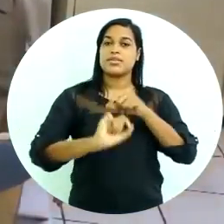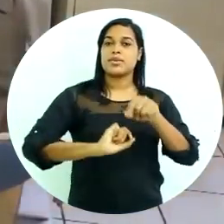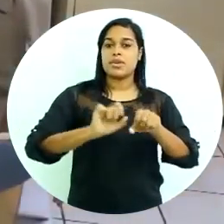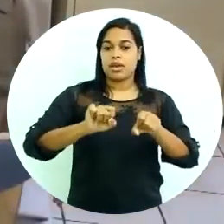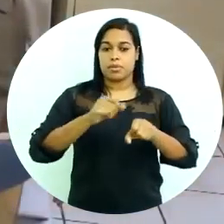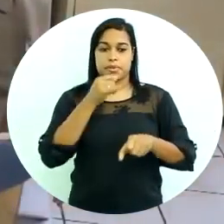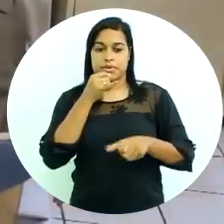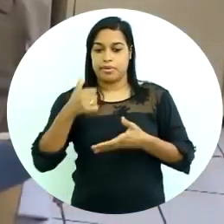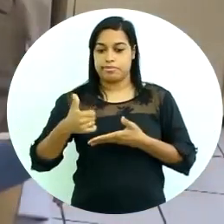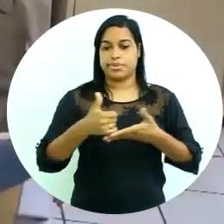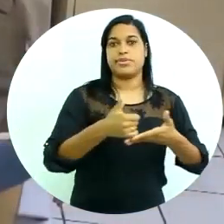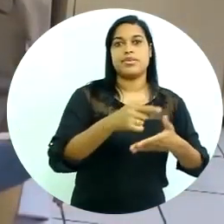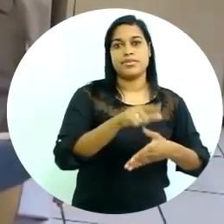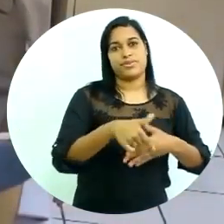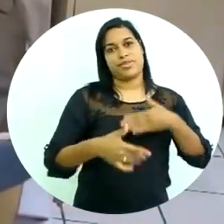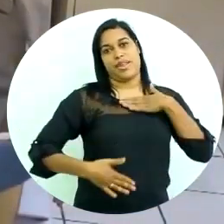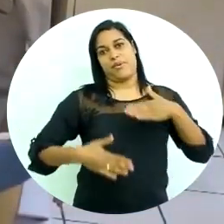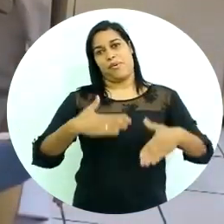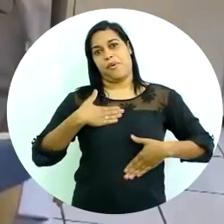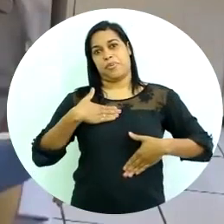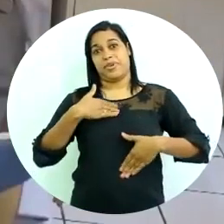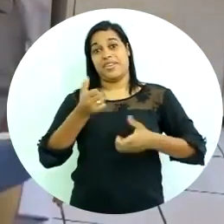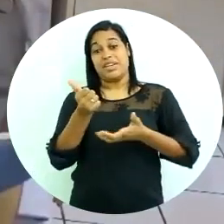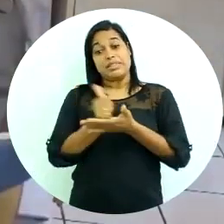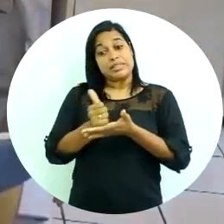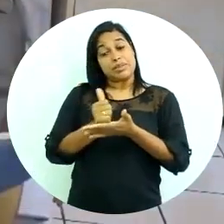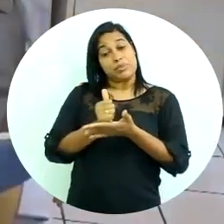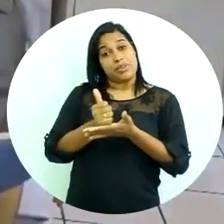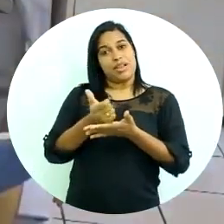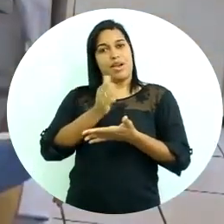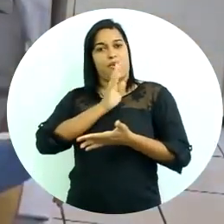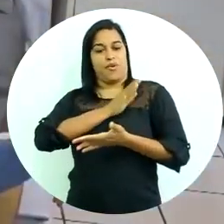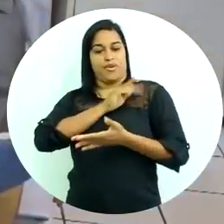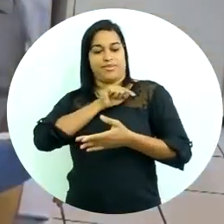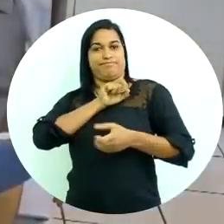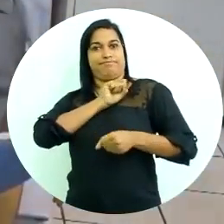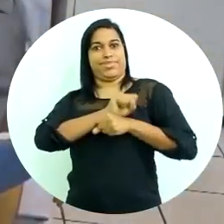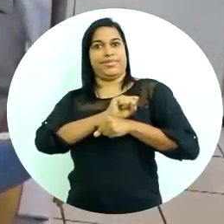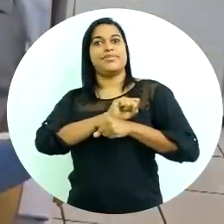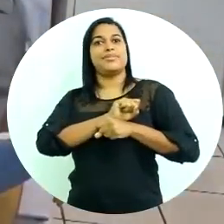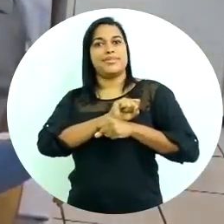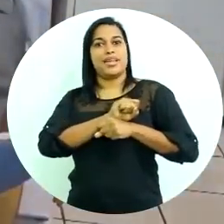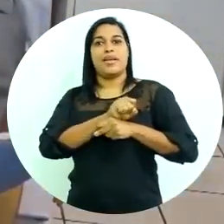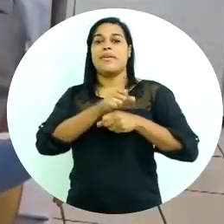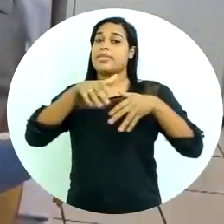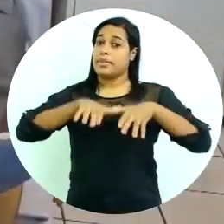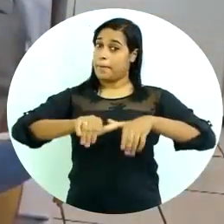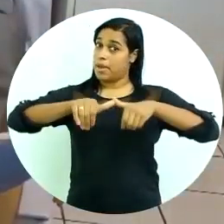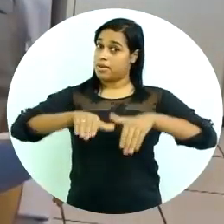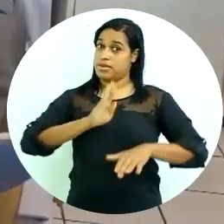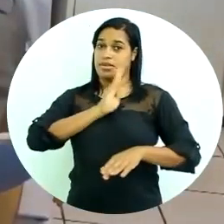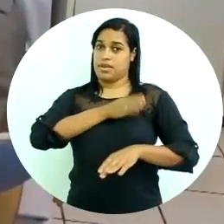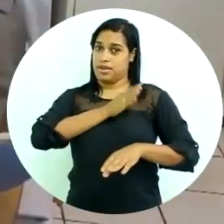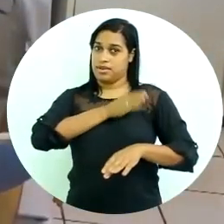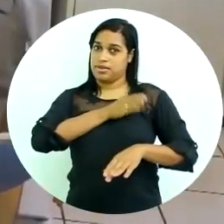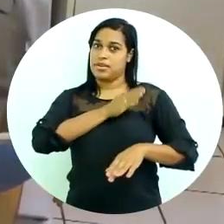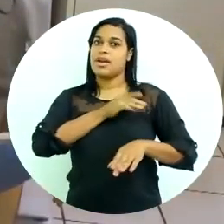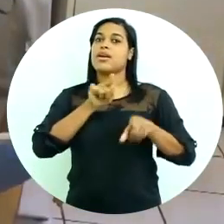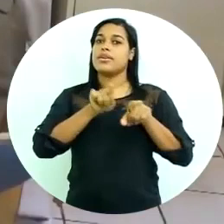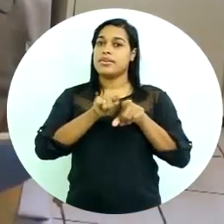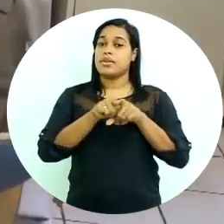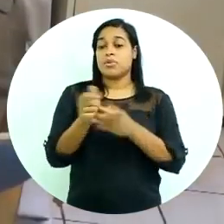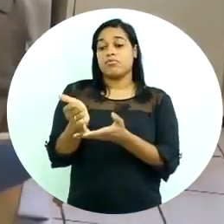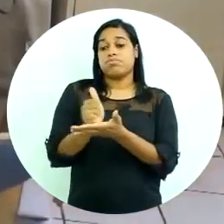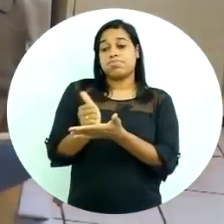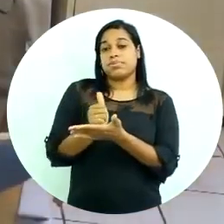um galho do corpo. Ela vai simular o funcionamento do coração através da massagem cardíaca e vai simular